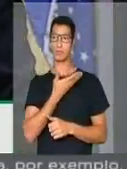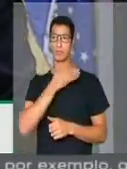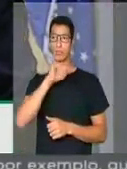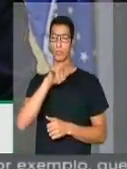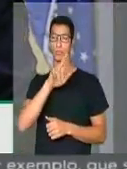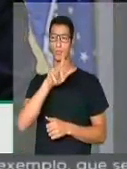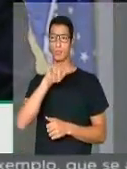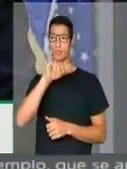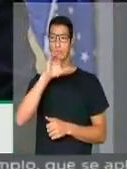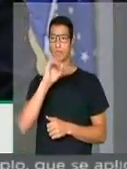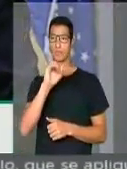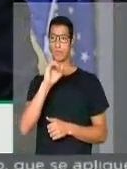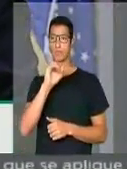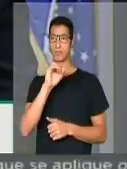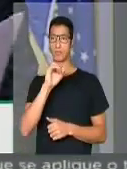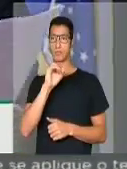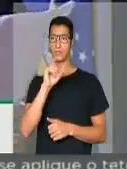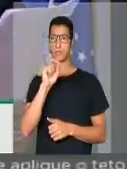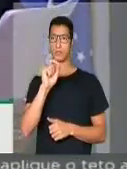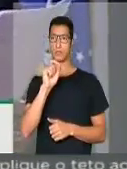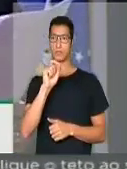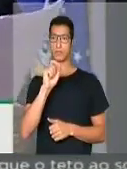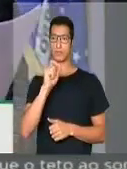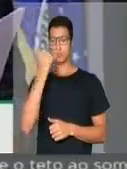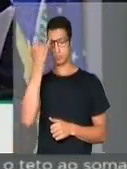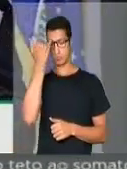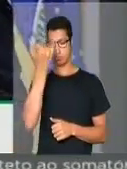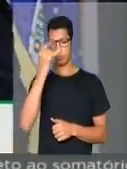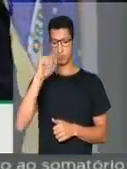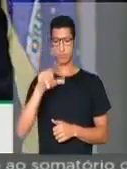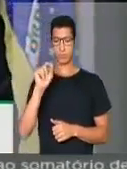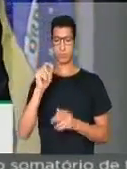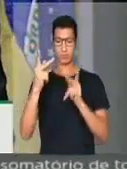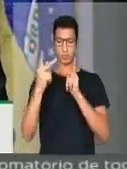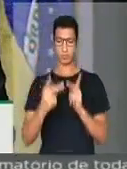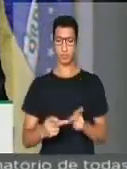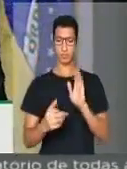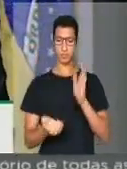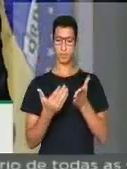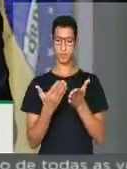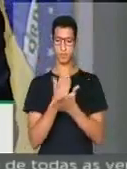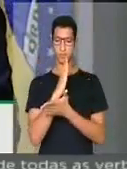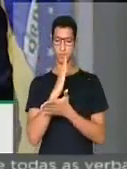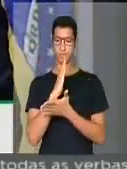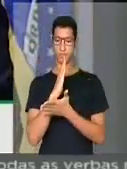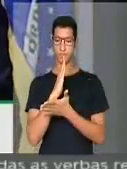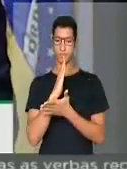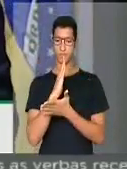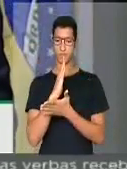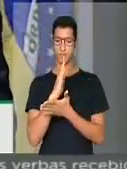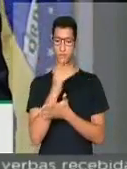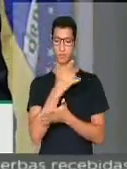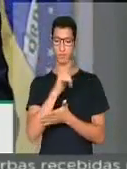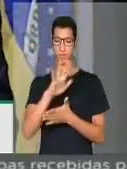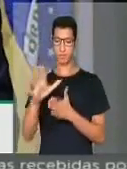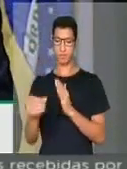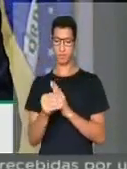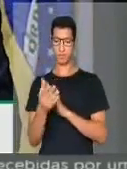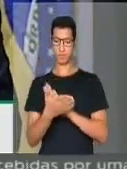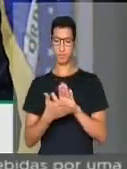Júlio Lopes, que a intenção era que esse projeto fosse aprovado sem